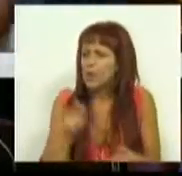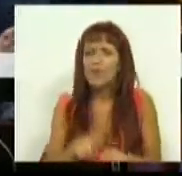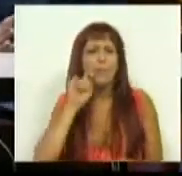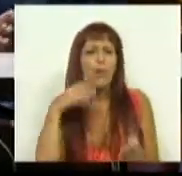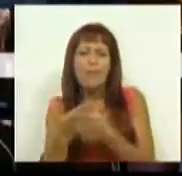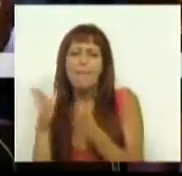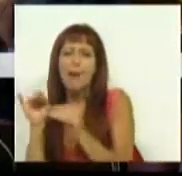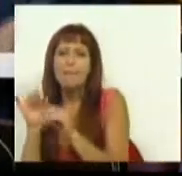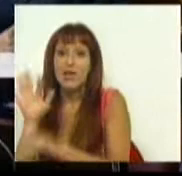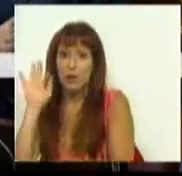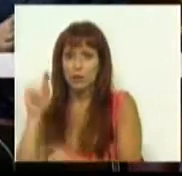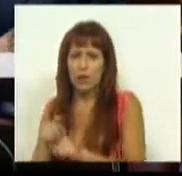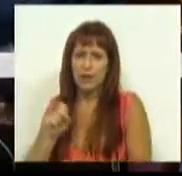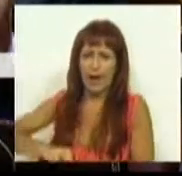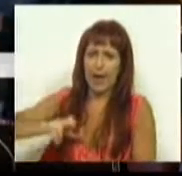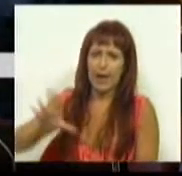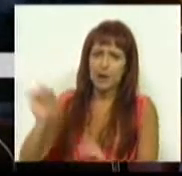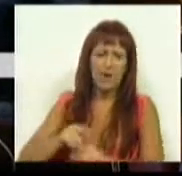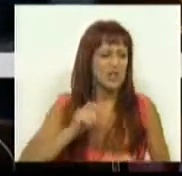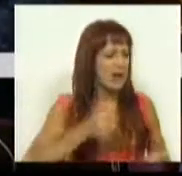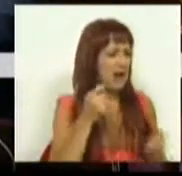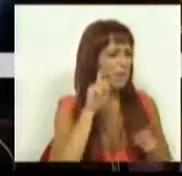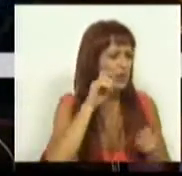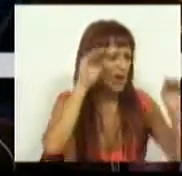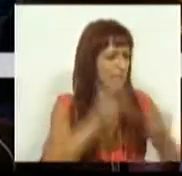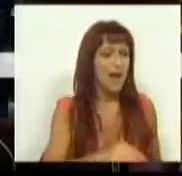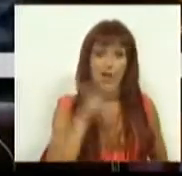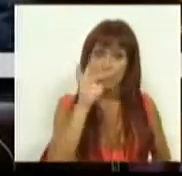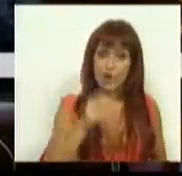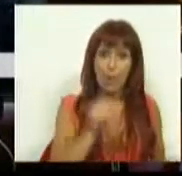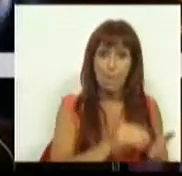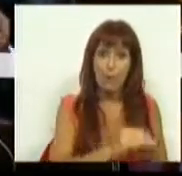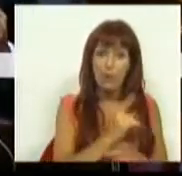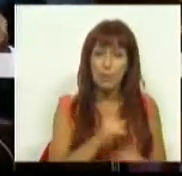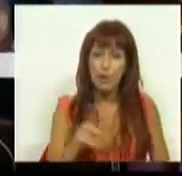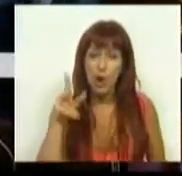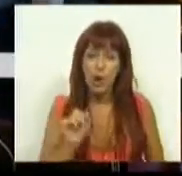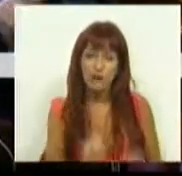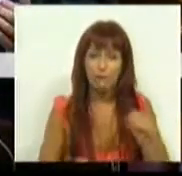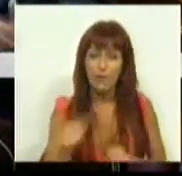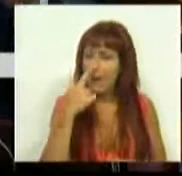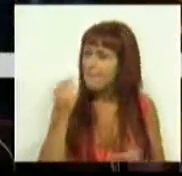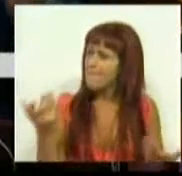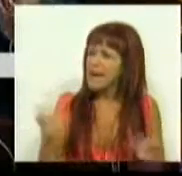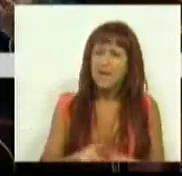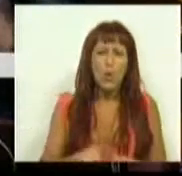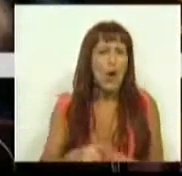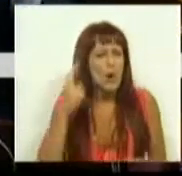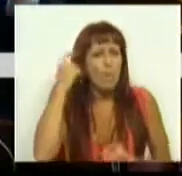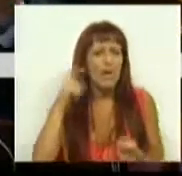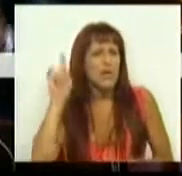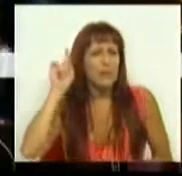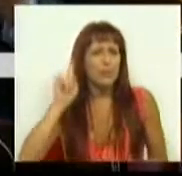proteger mais as fundações mais ricas e menos as fundações mais pobres, por que razão o vosso corte parece não ter em conta